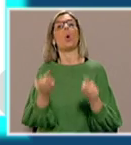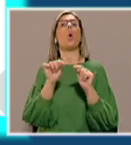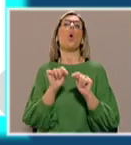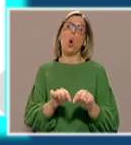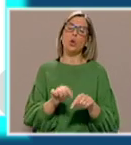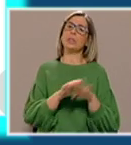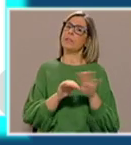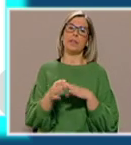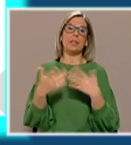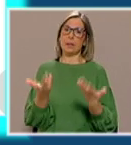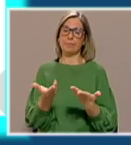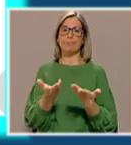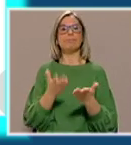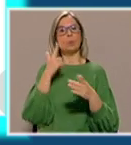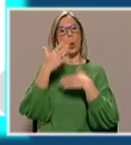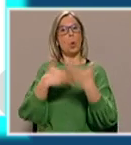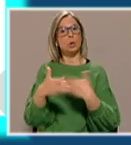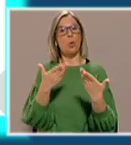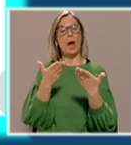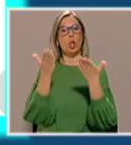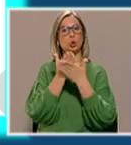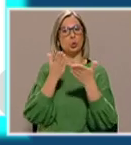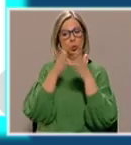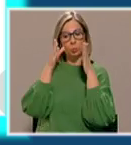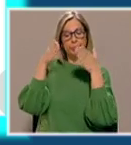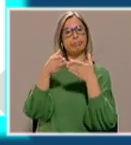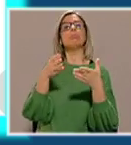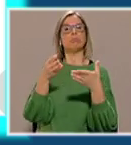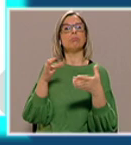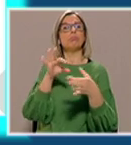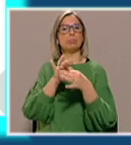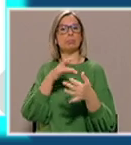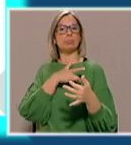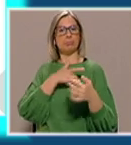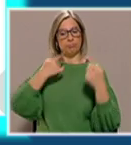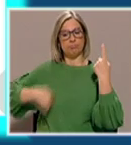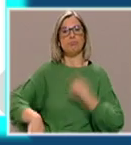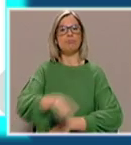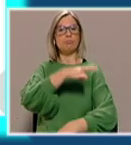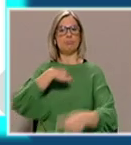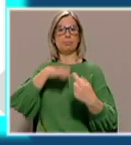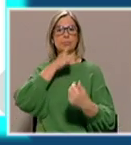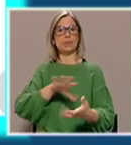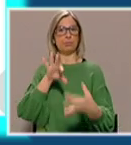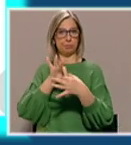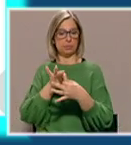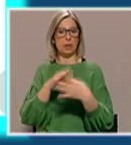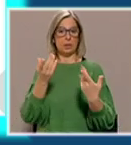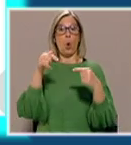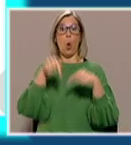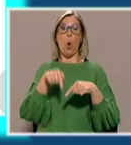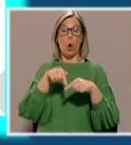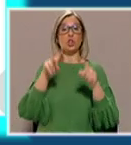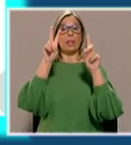hoje? Hoje vamos continuar o estudo do sistema cardiovascular. Então, os temas da aula de hoje são o funcionamento